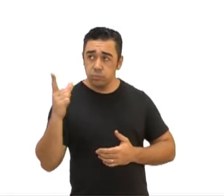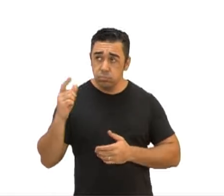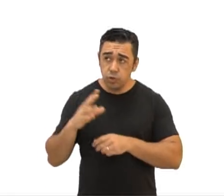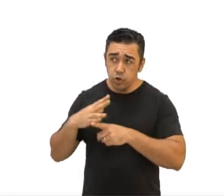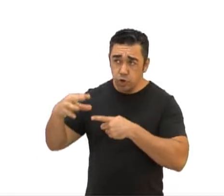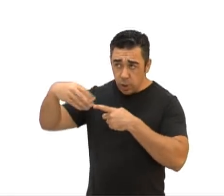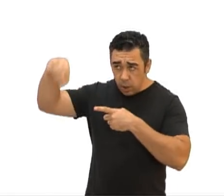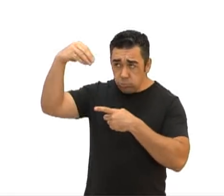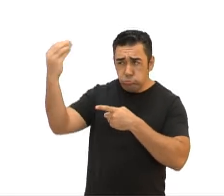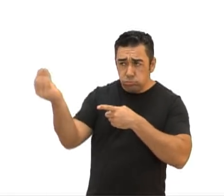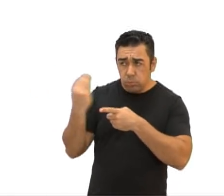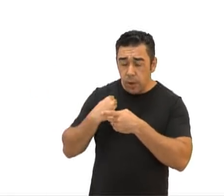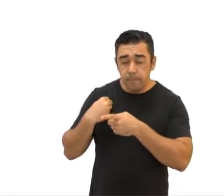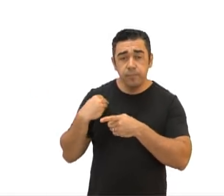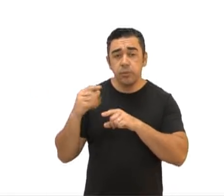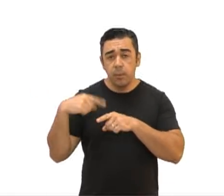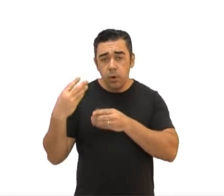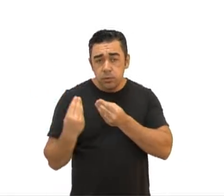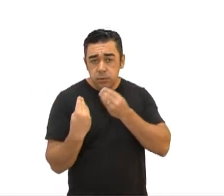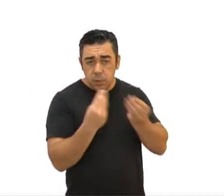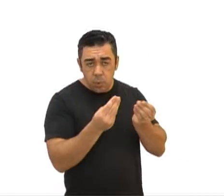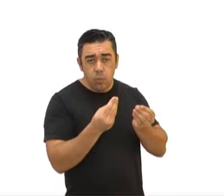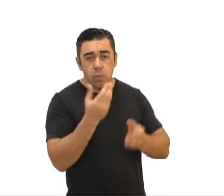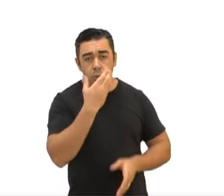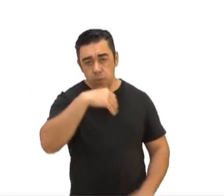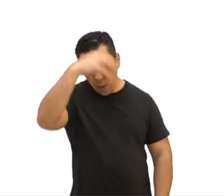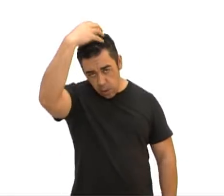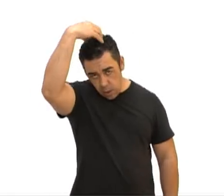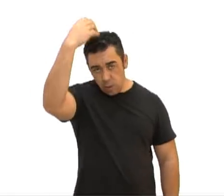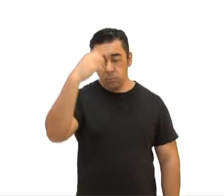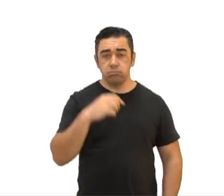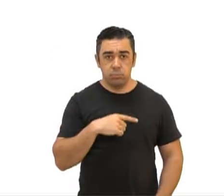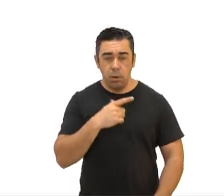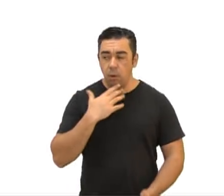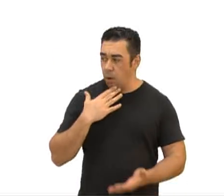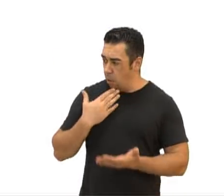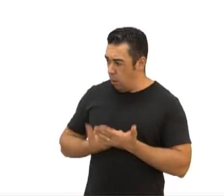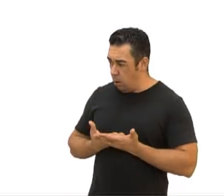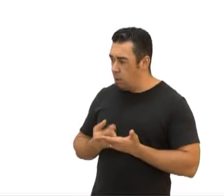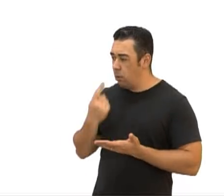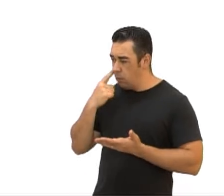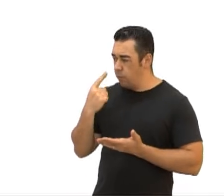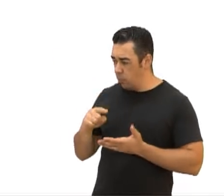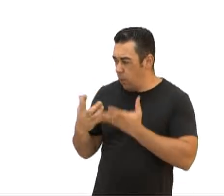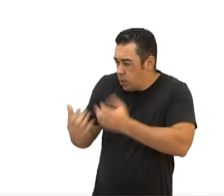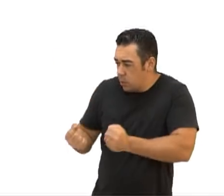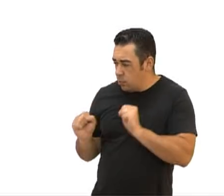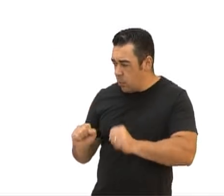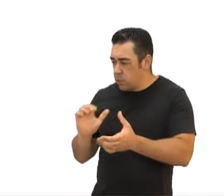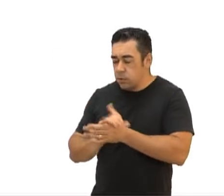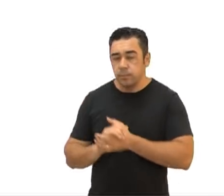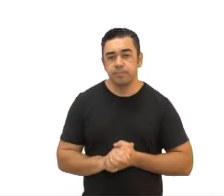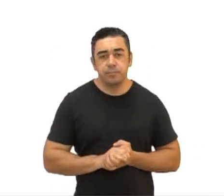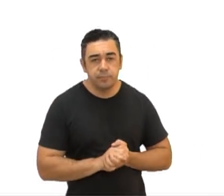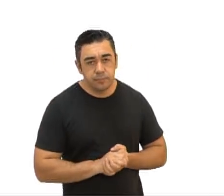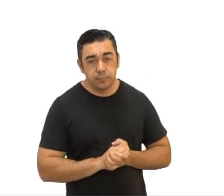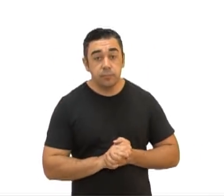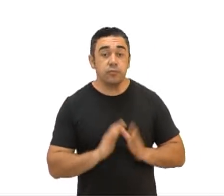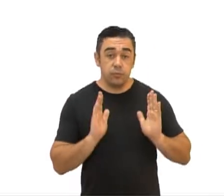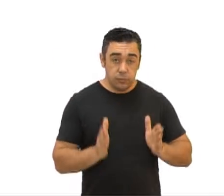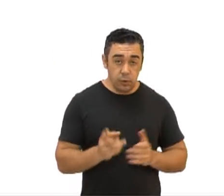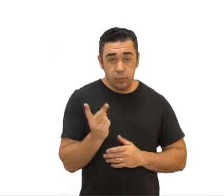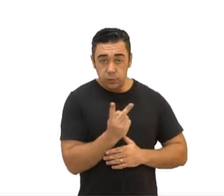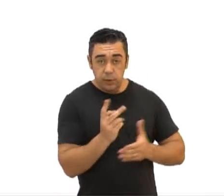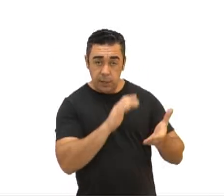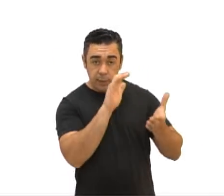fortuna. Depois entregou tudo ao sultão, que, admirado por ver tantas joias, aceitou.